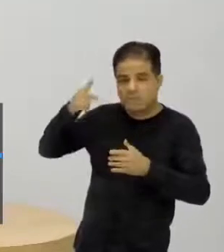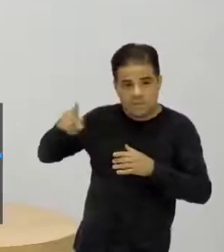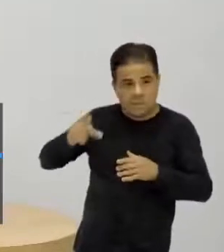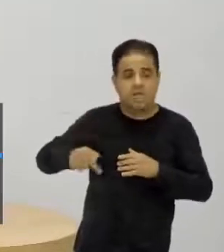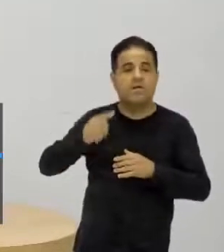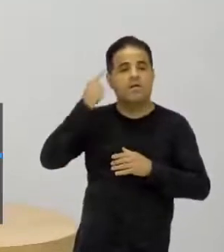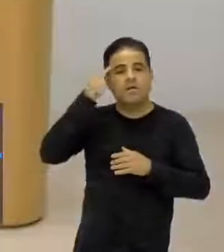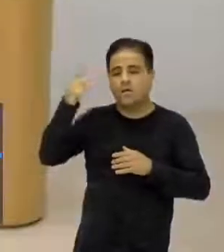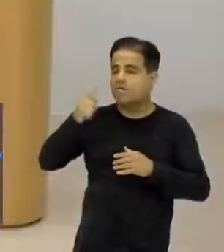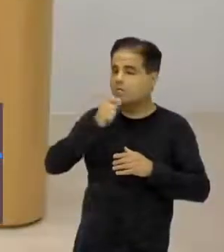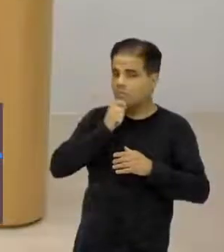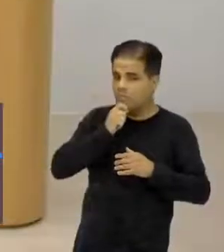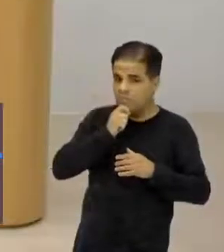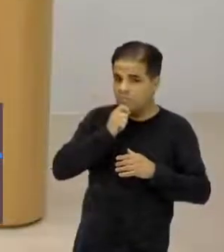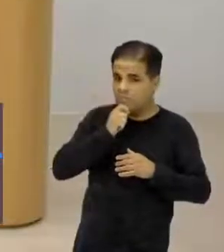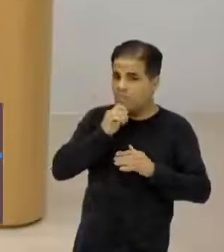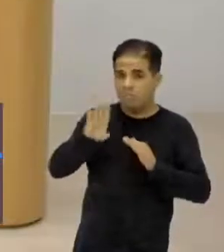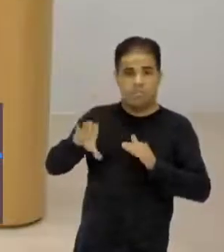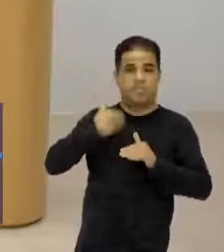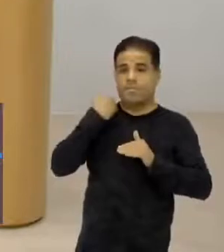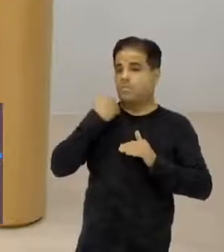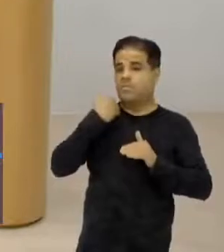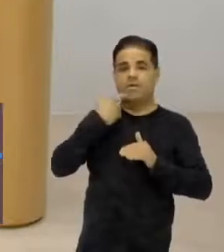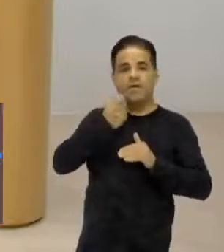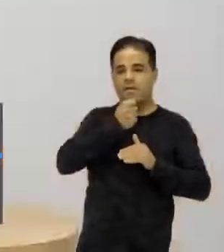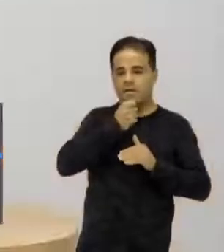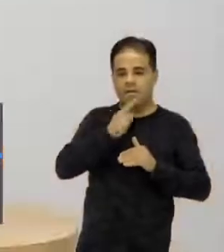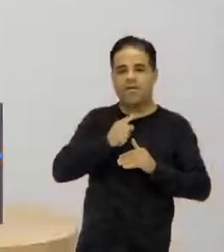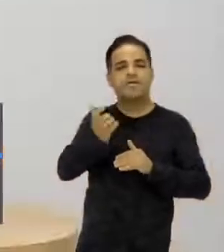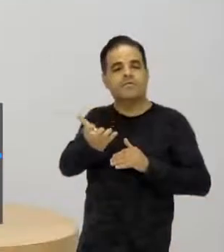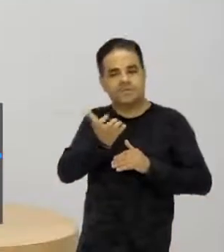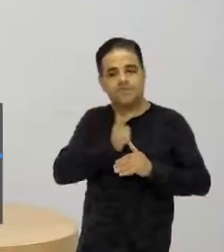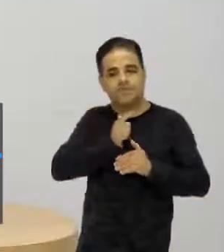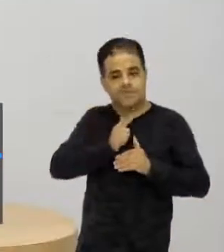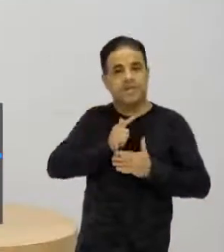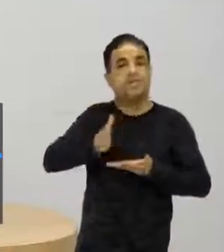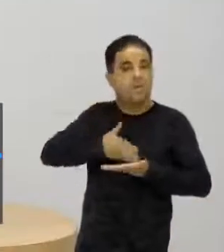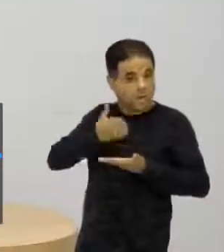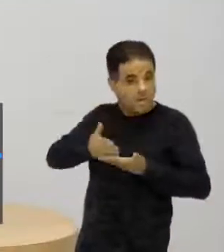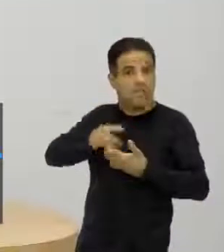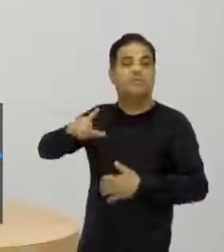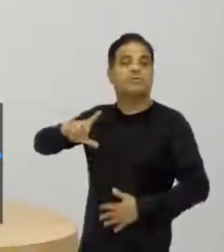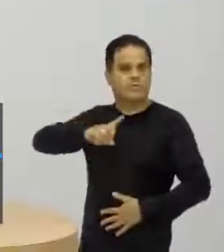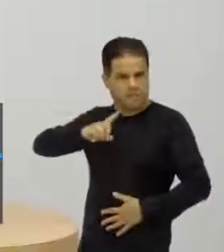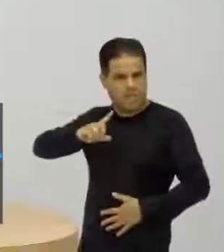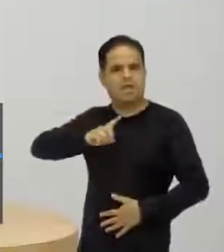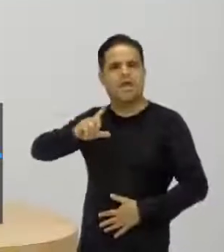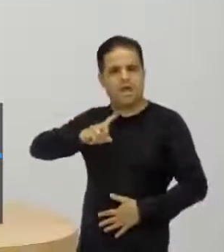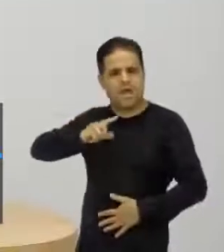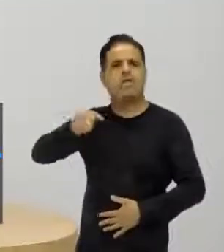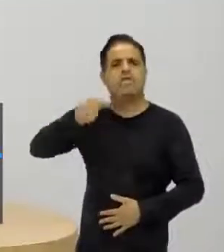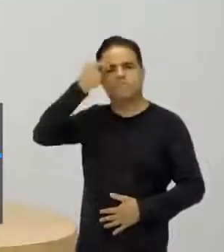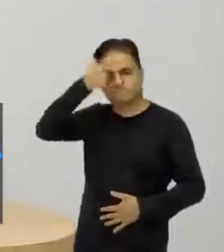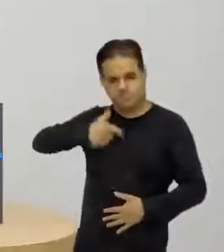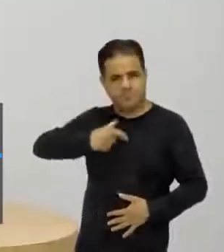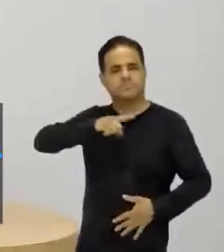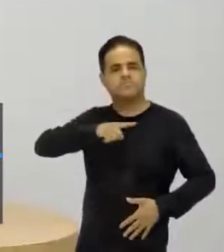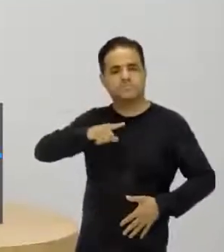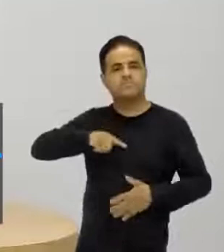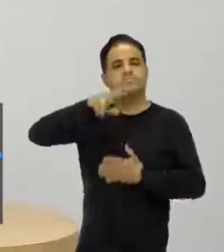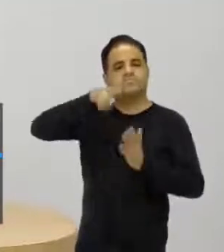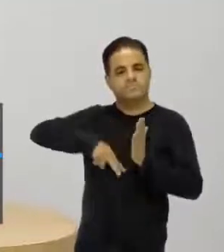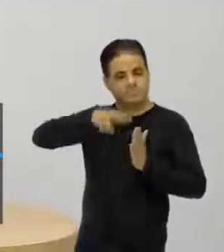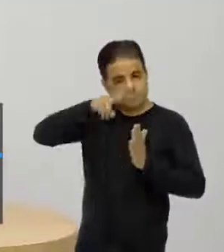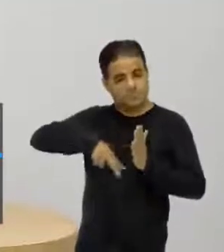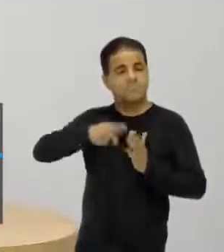nem mandou PDF pra mim, não? Ele não mandou, mas eu tenho o livro dele, né? Eu tenho, né? O original mesmo lá